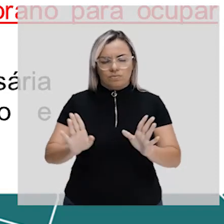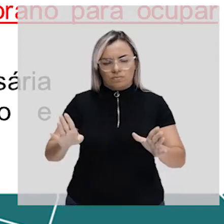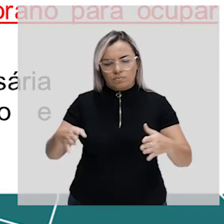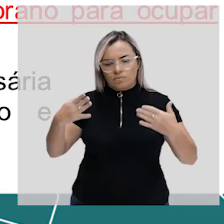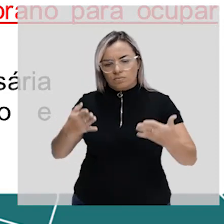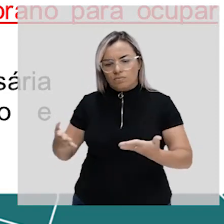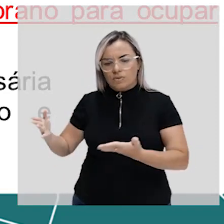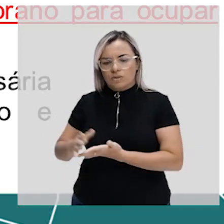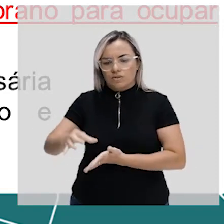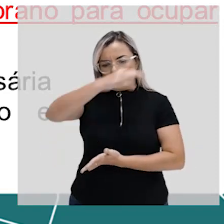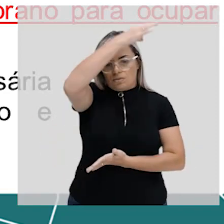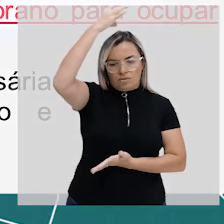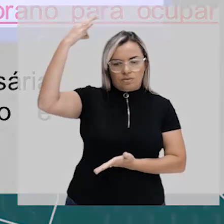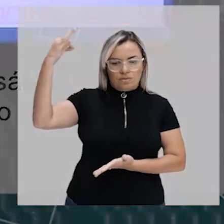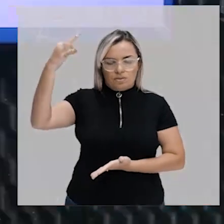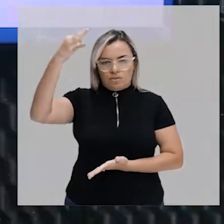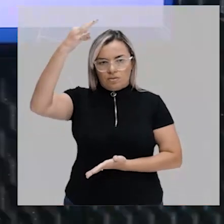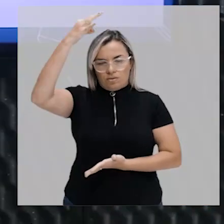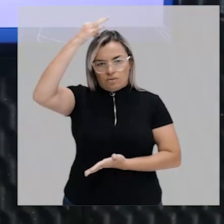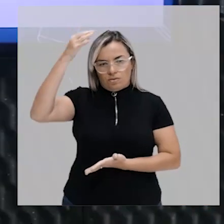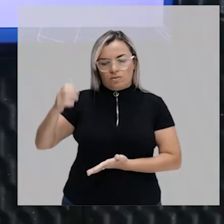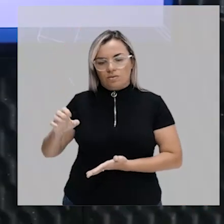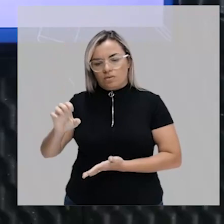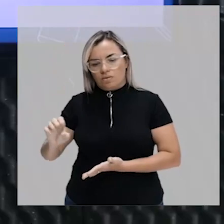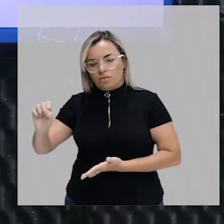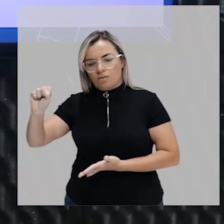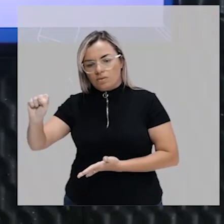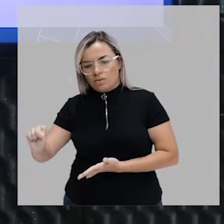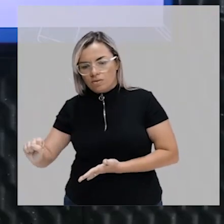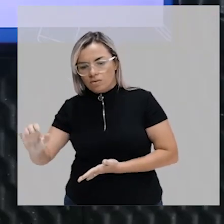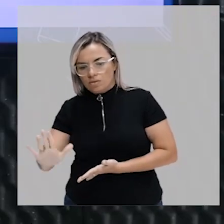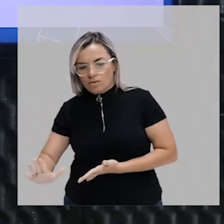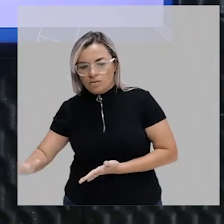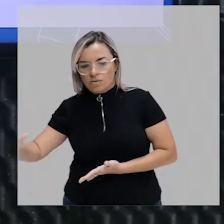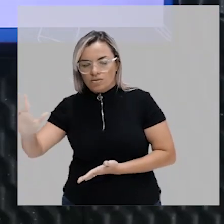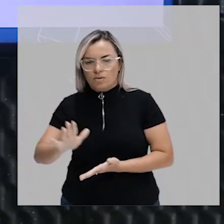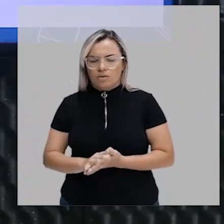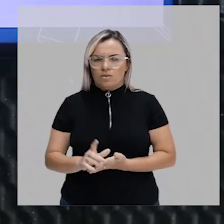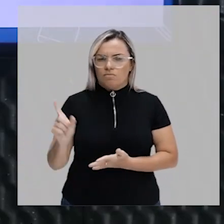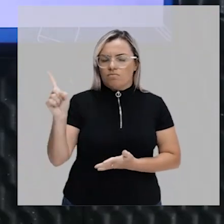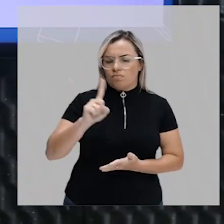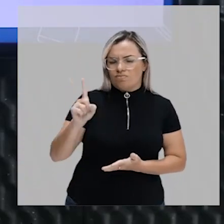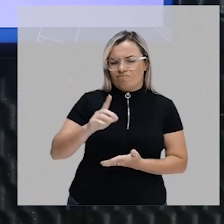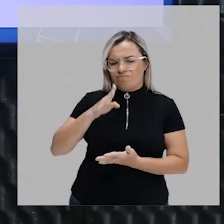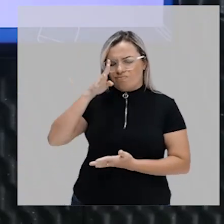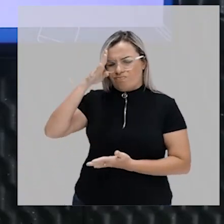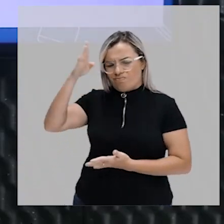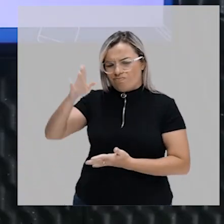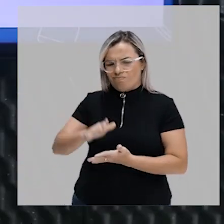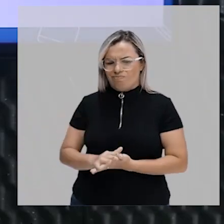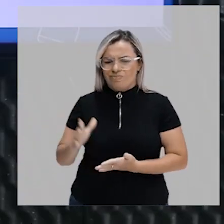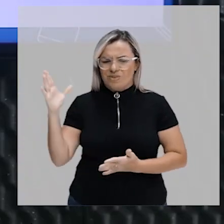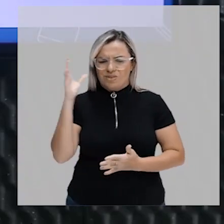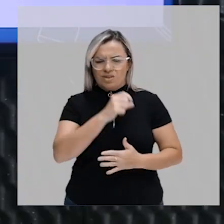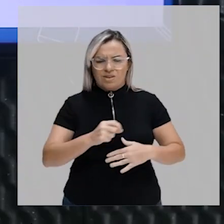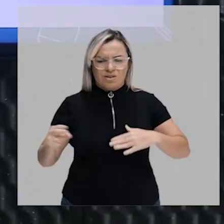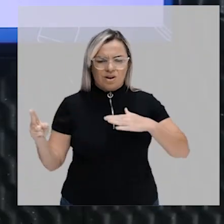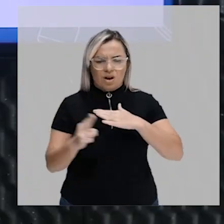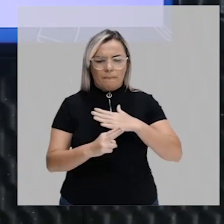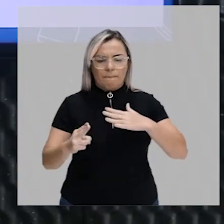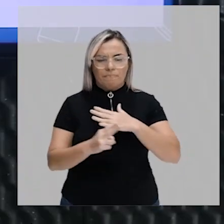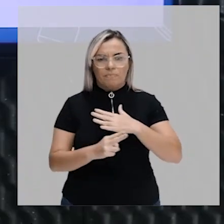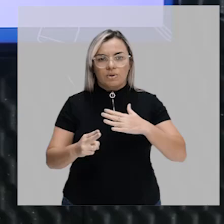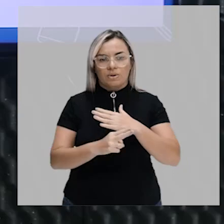Espírito Santo ele vai ser enquadrado na região Sudeste? Sim, mas não devido principalmente ao seu acelerado grau de